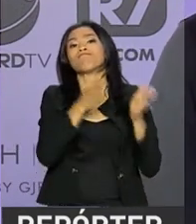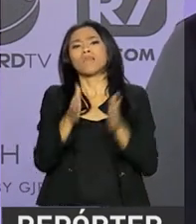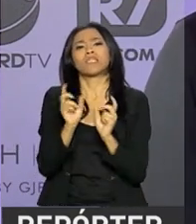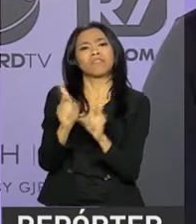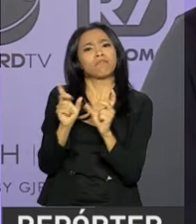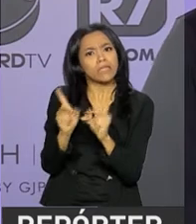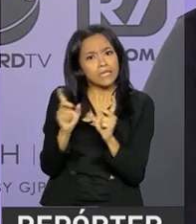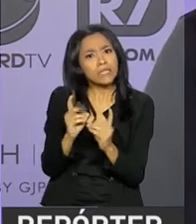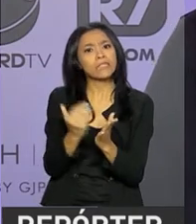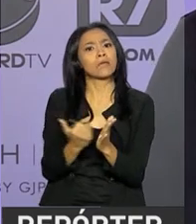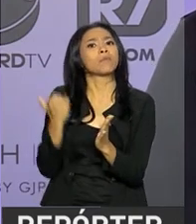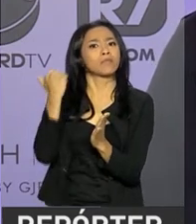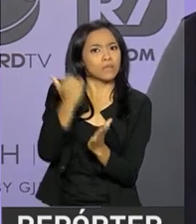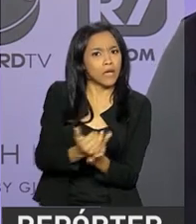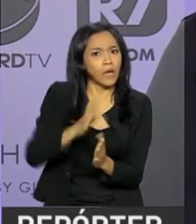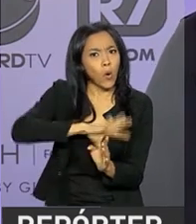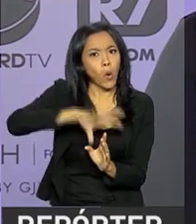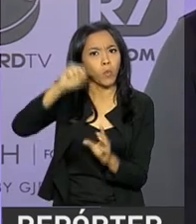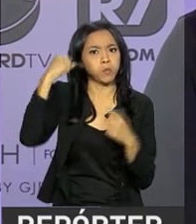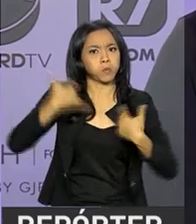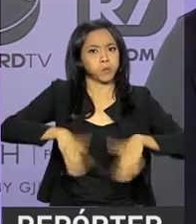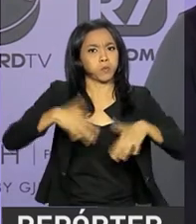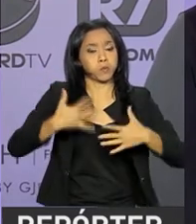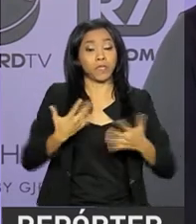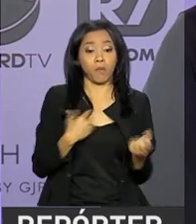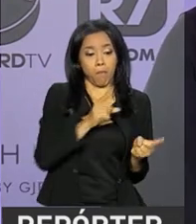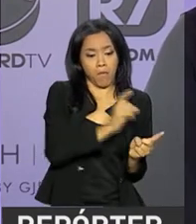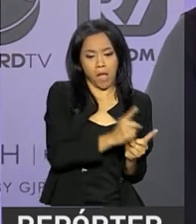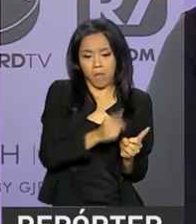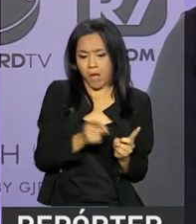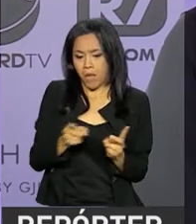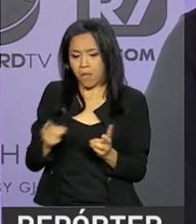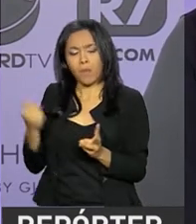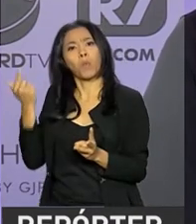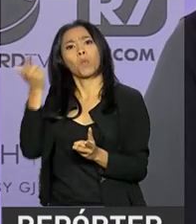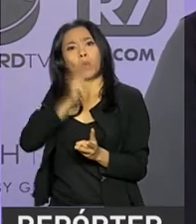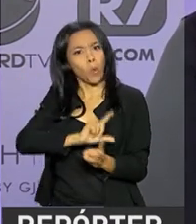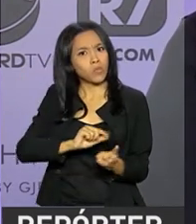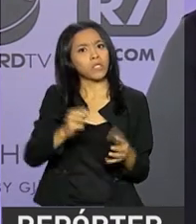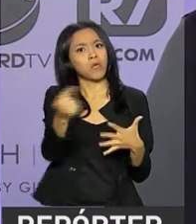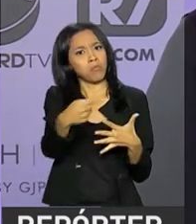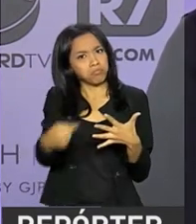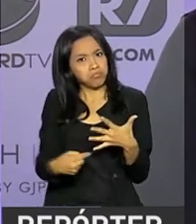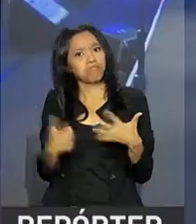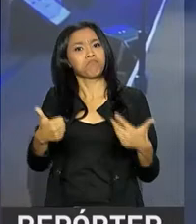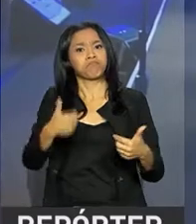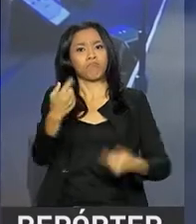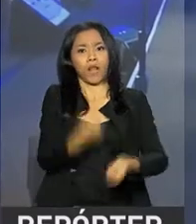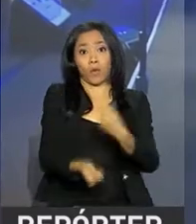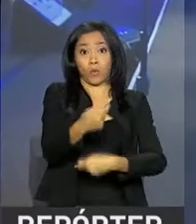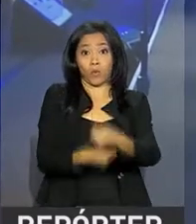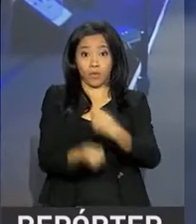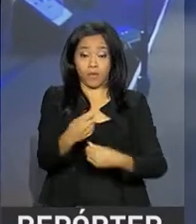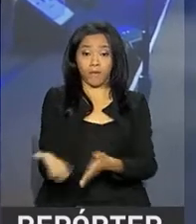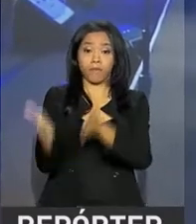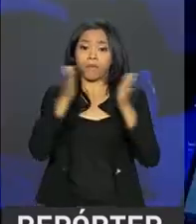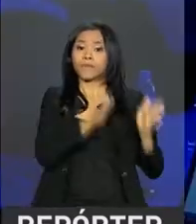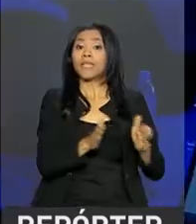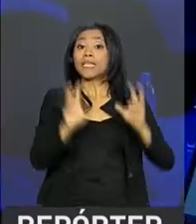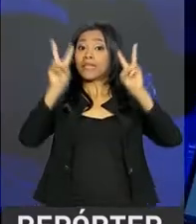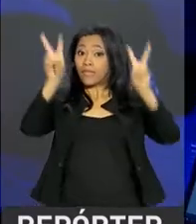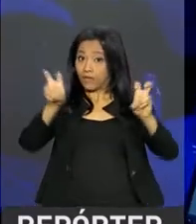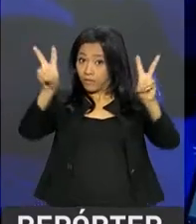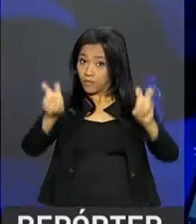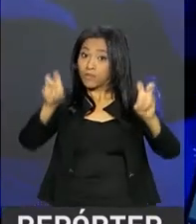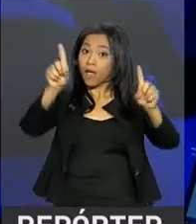exportações também batendo recorde. Então nós temos alguns indicadores positivos para a economia. Entre os temas discutidos, foi